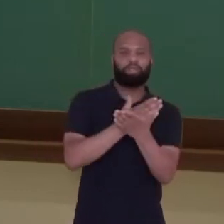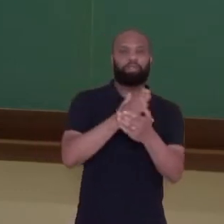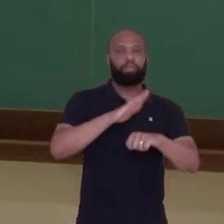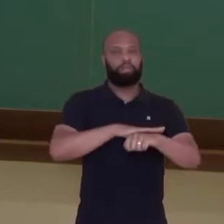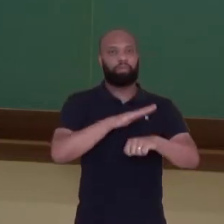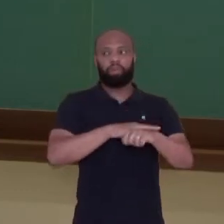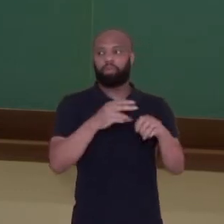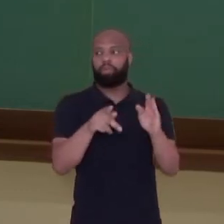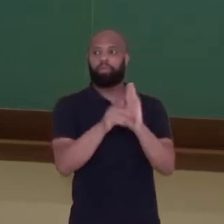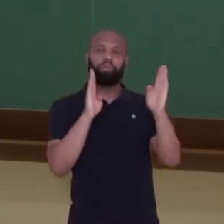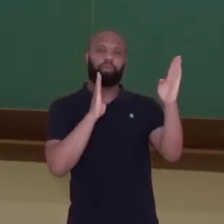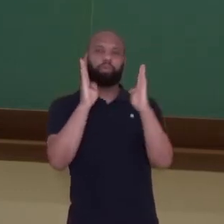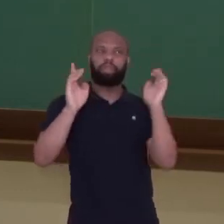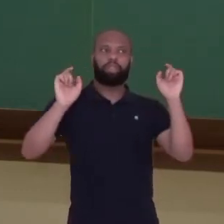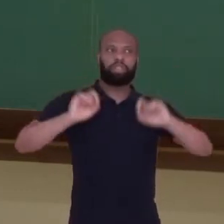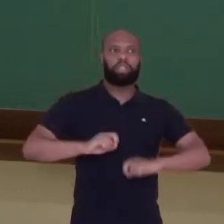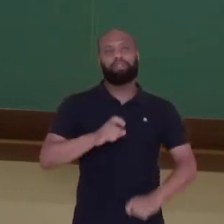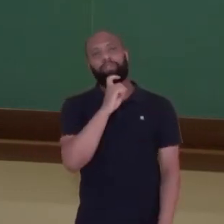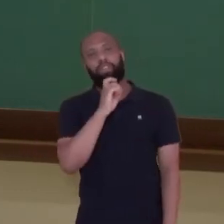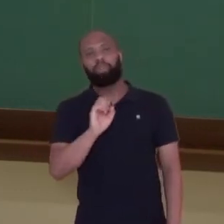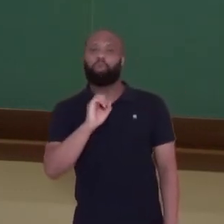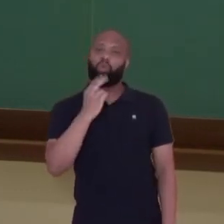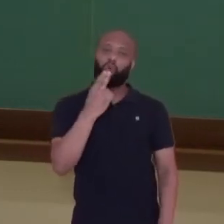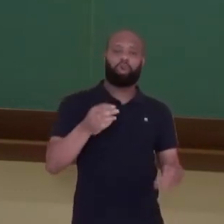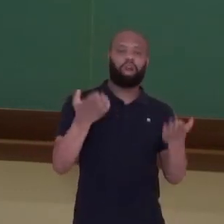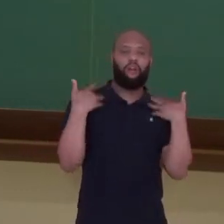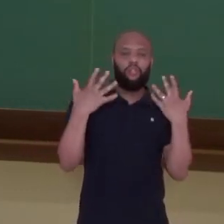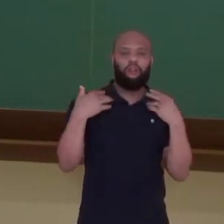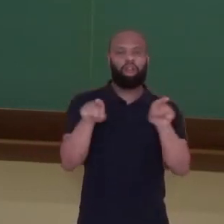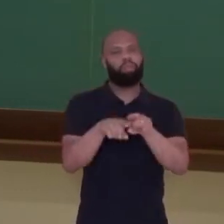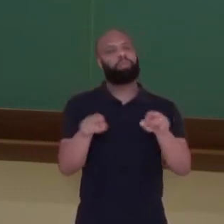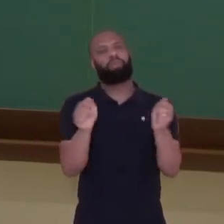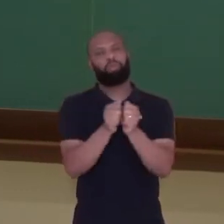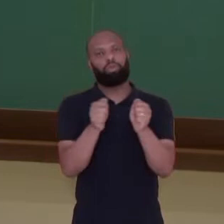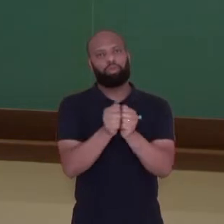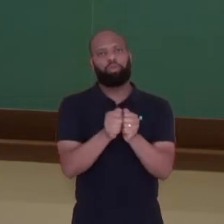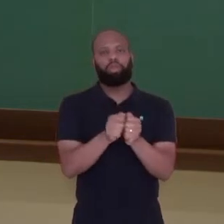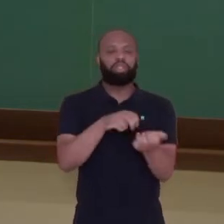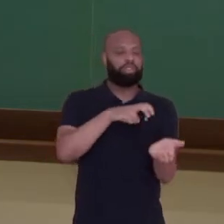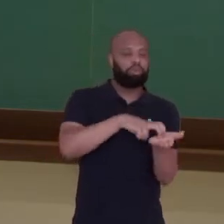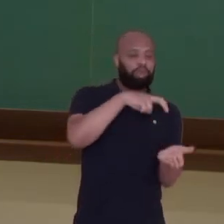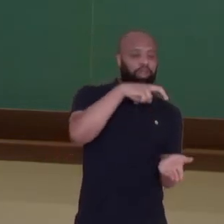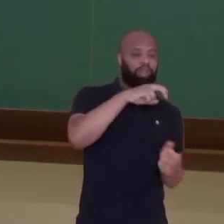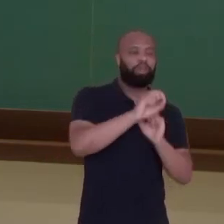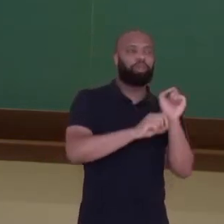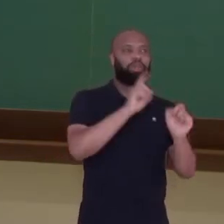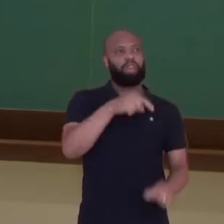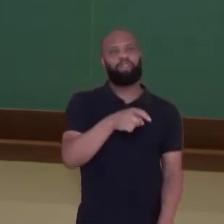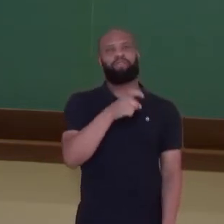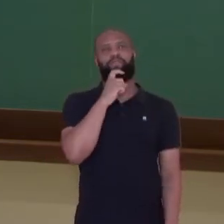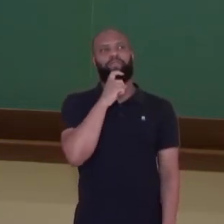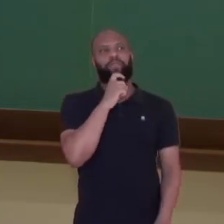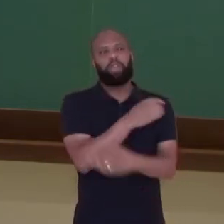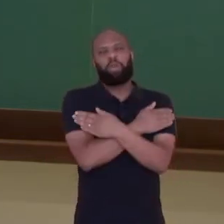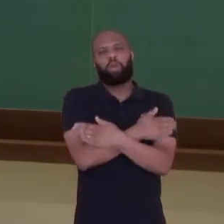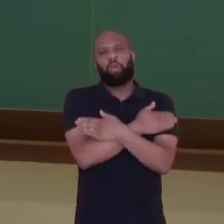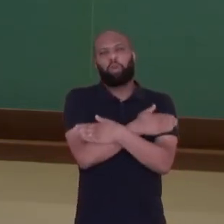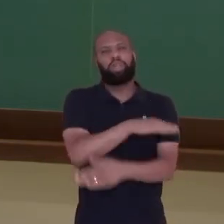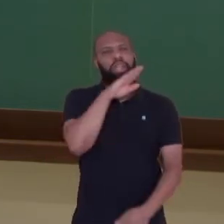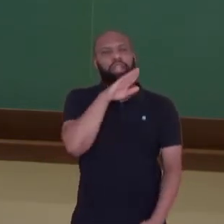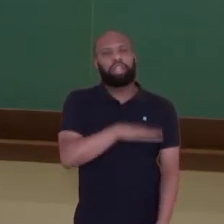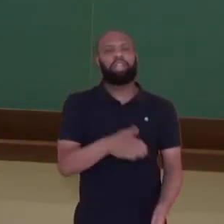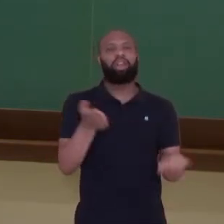do ano que pode ser frio e calor ao mesmo tempo. De manhã é muito frio e de tarde